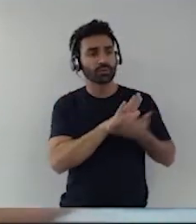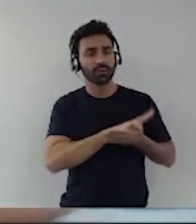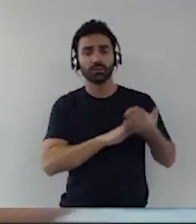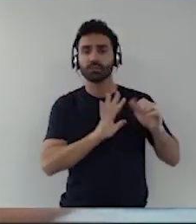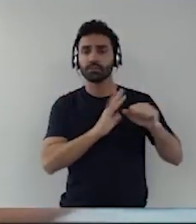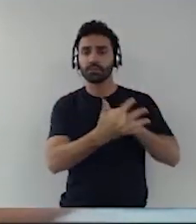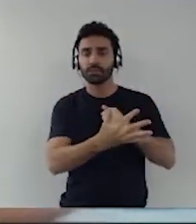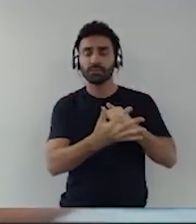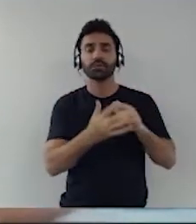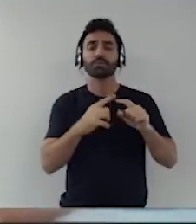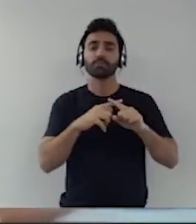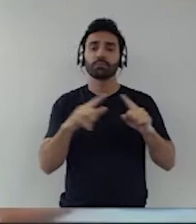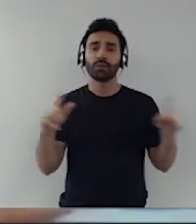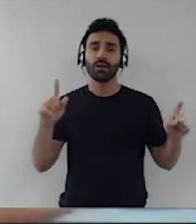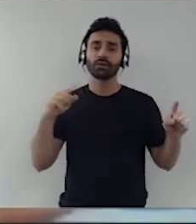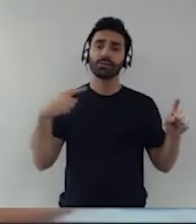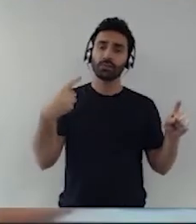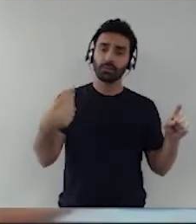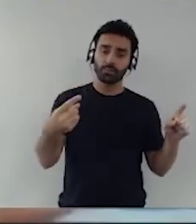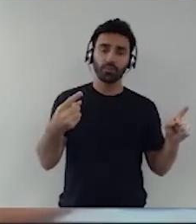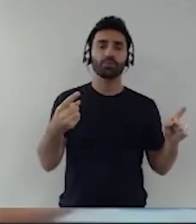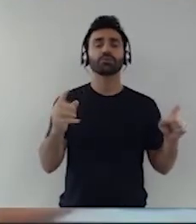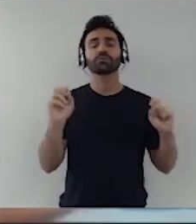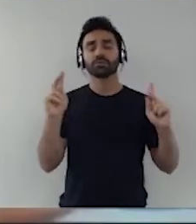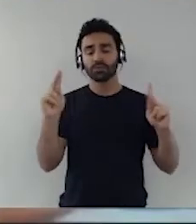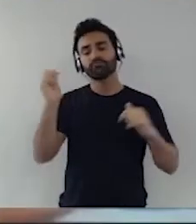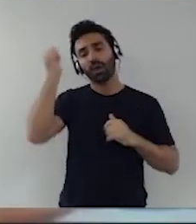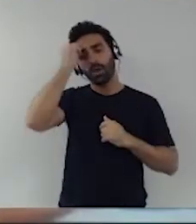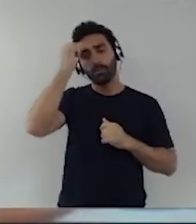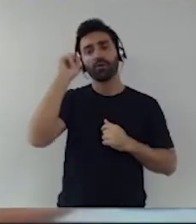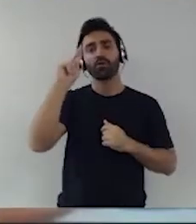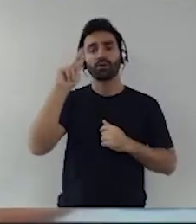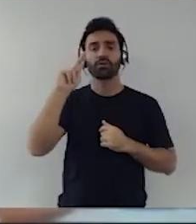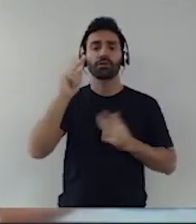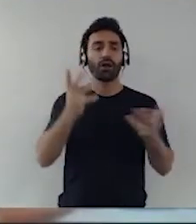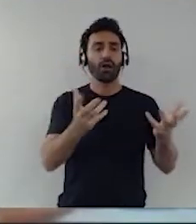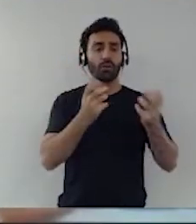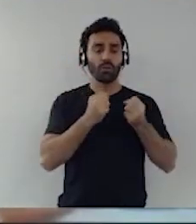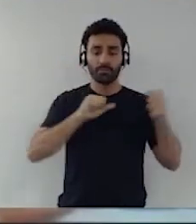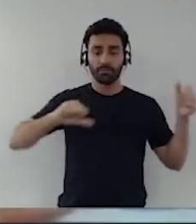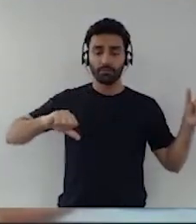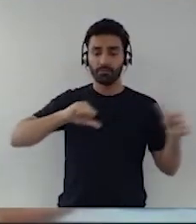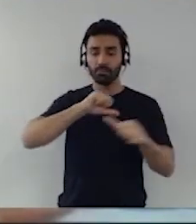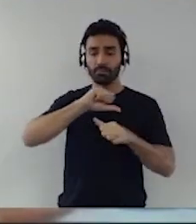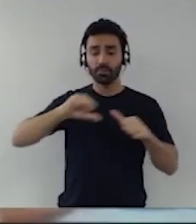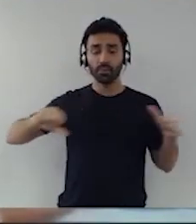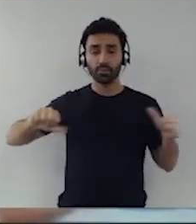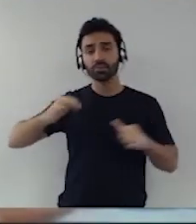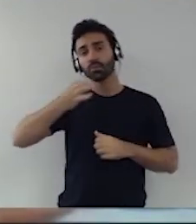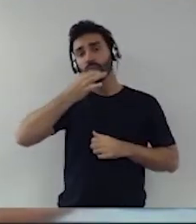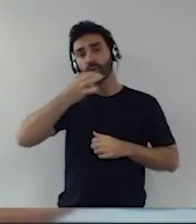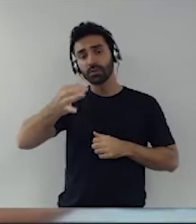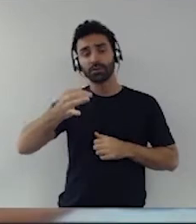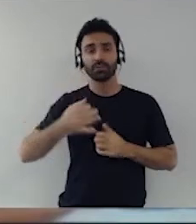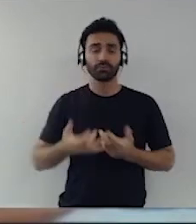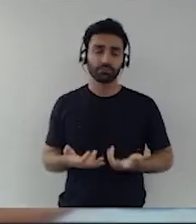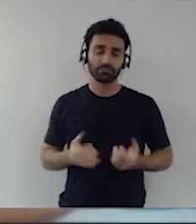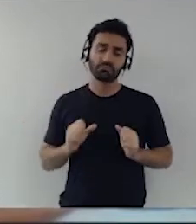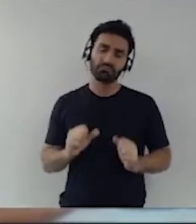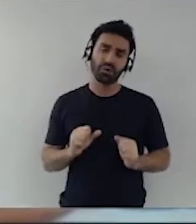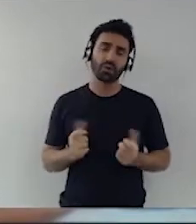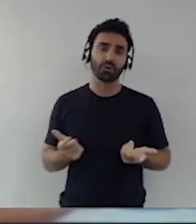e depois ela recua e acolhe, tem outra postura positiva em